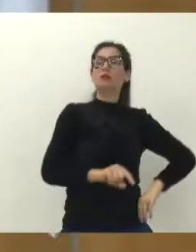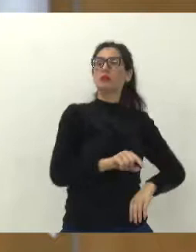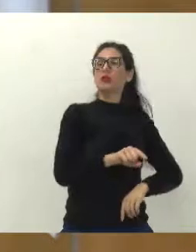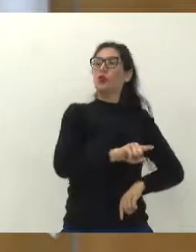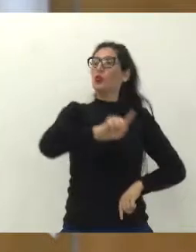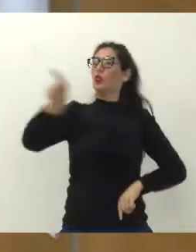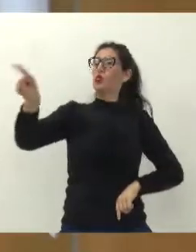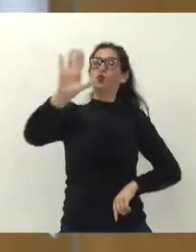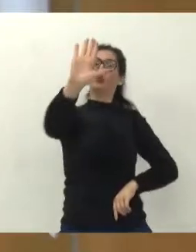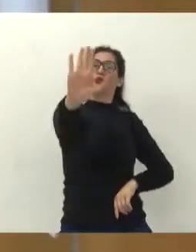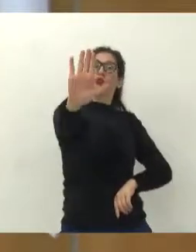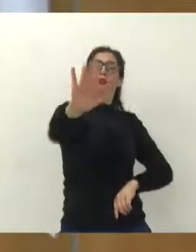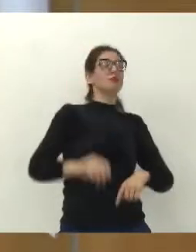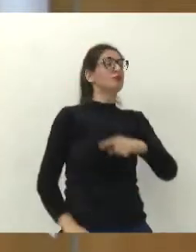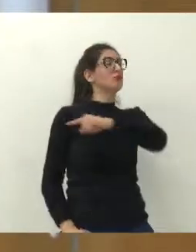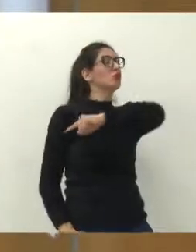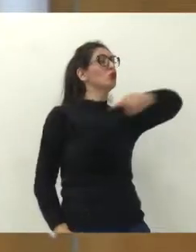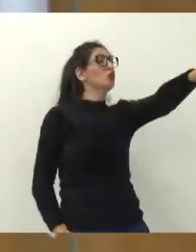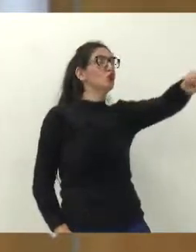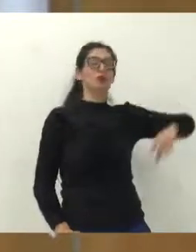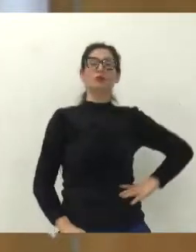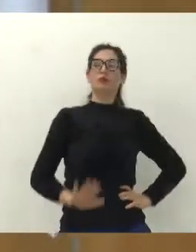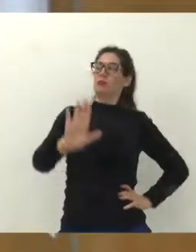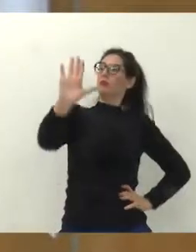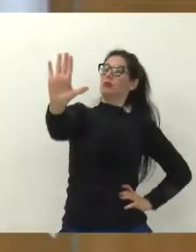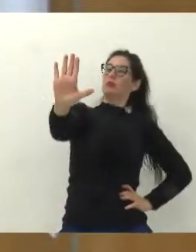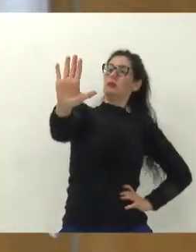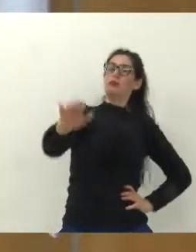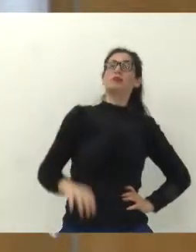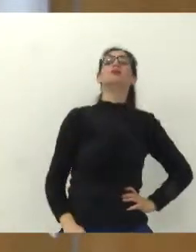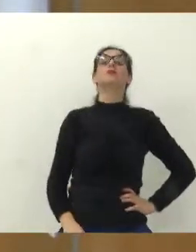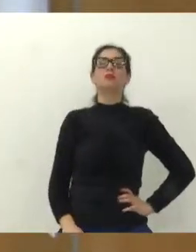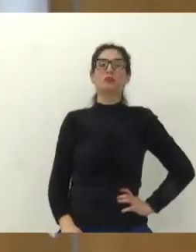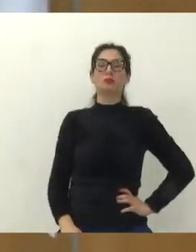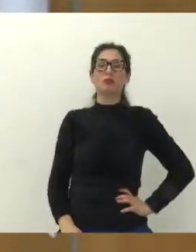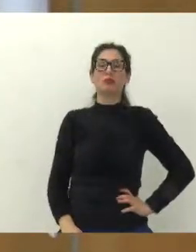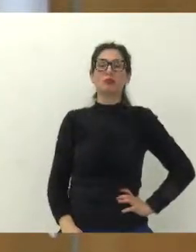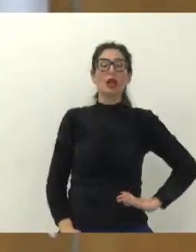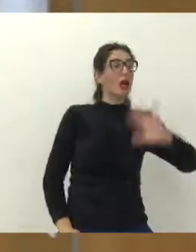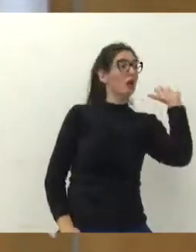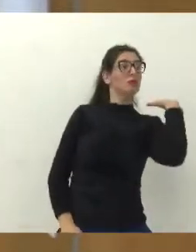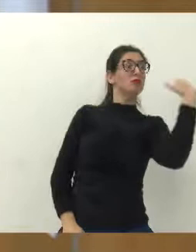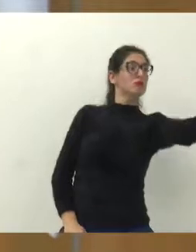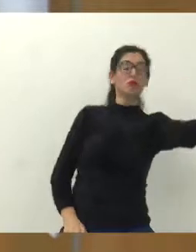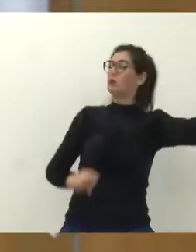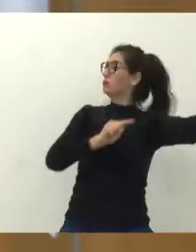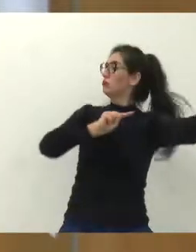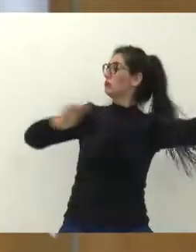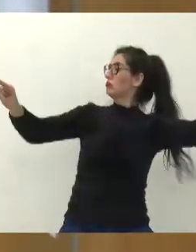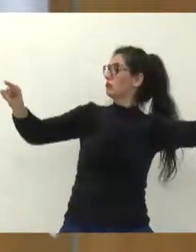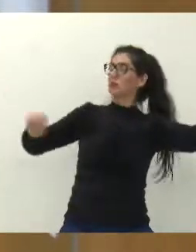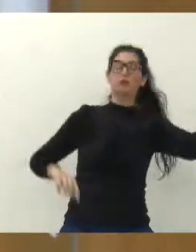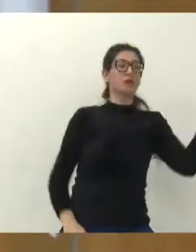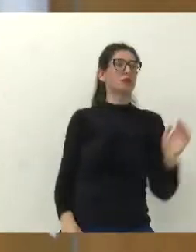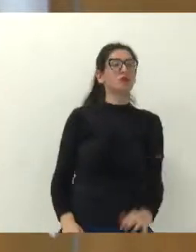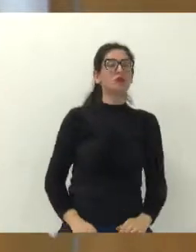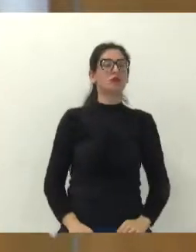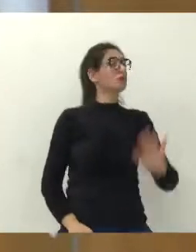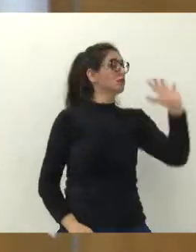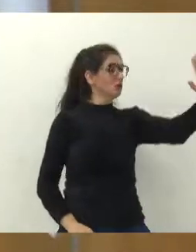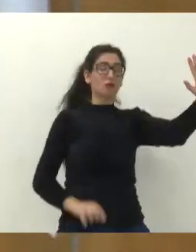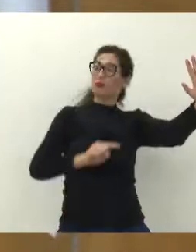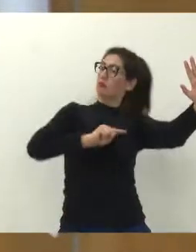tão difícil para essa mobilidade urbana enxergar que tem hora que, se não colocar esse pessoal na rua, não tem